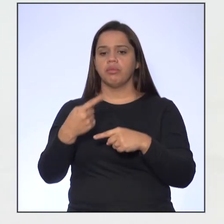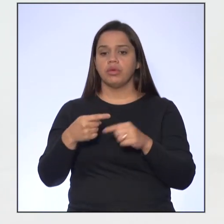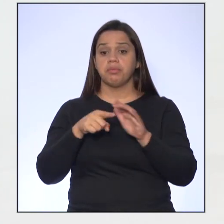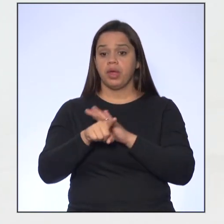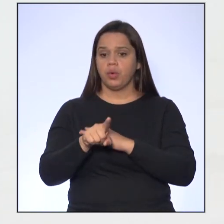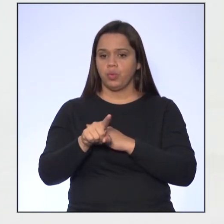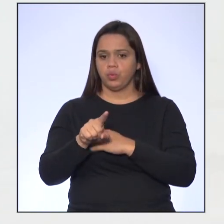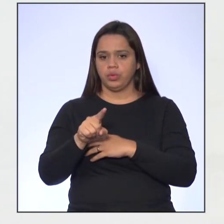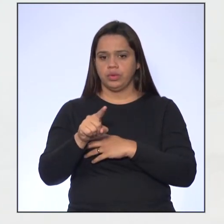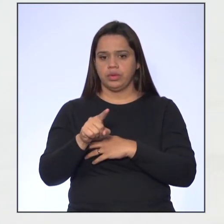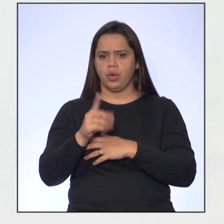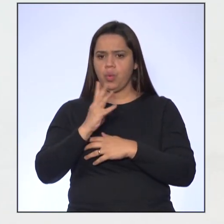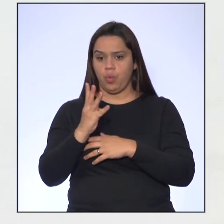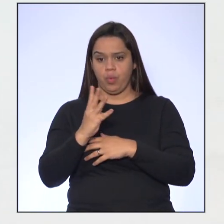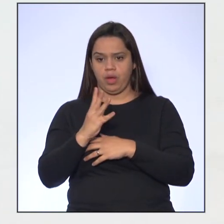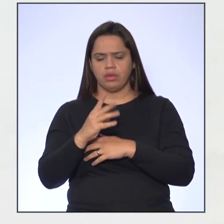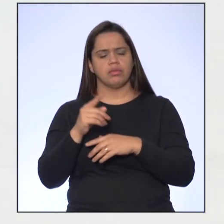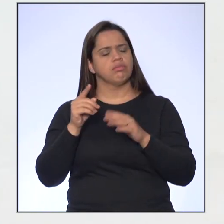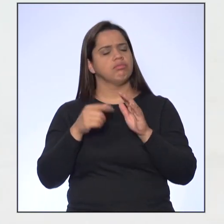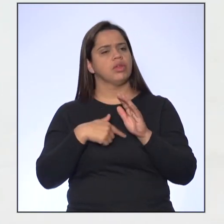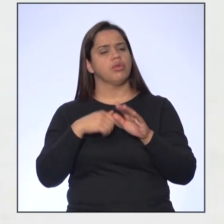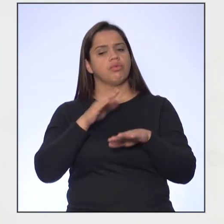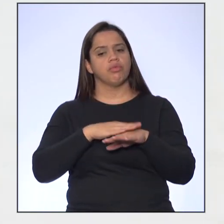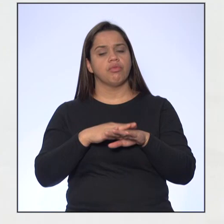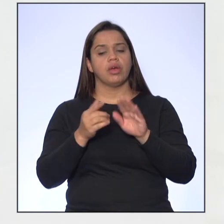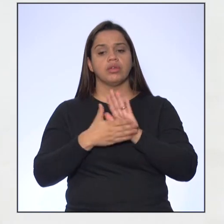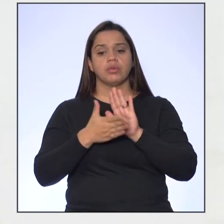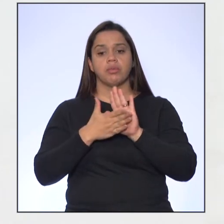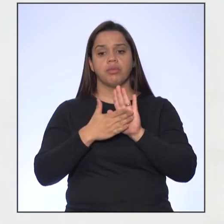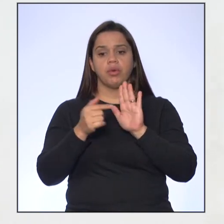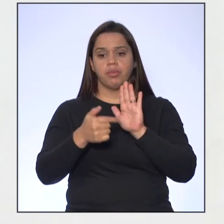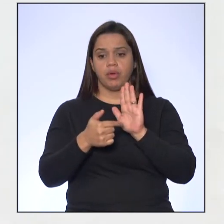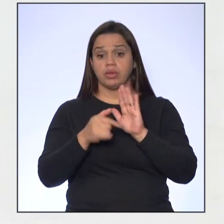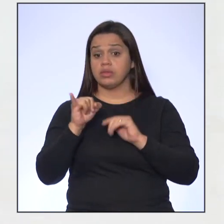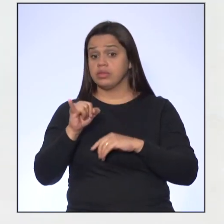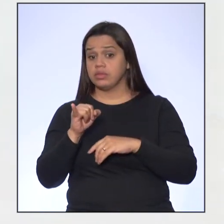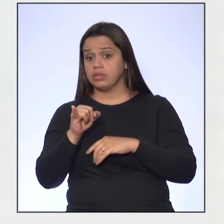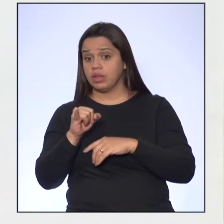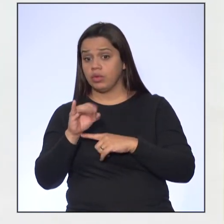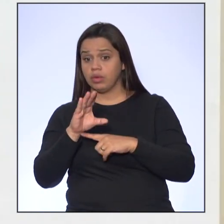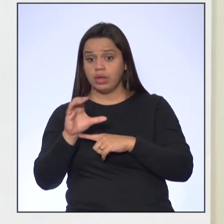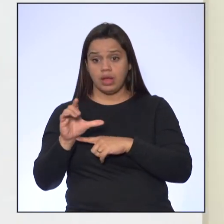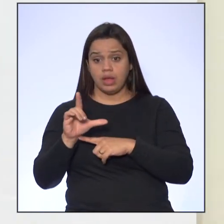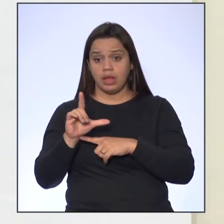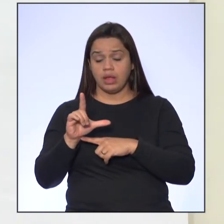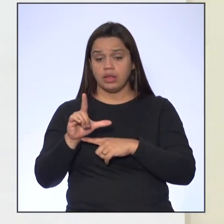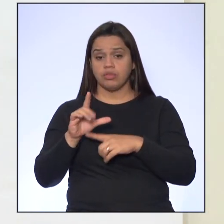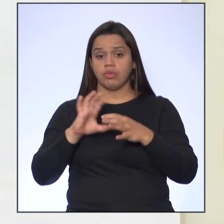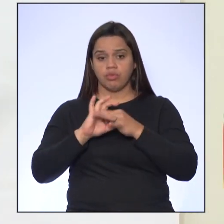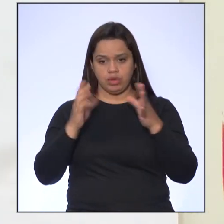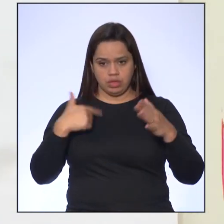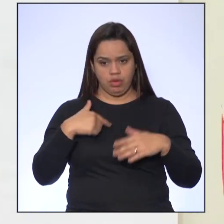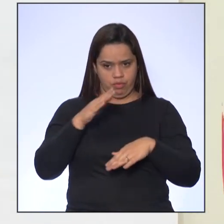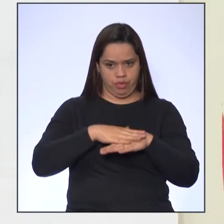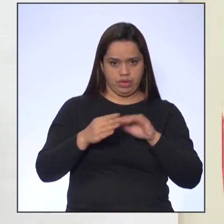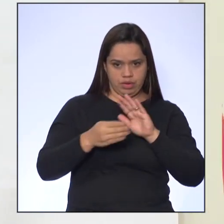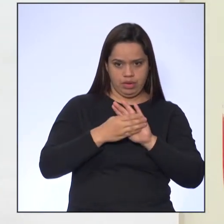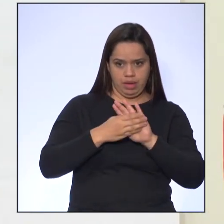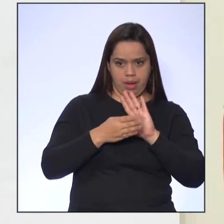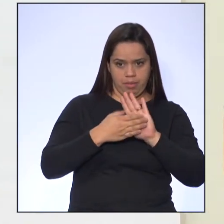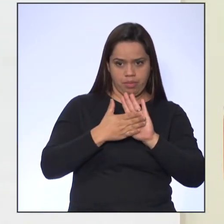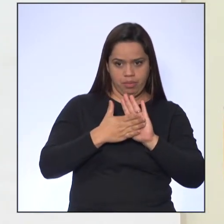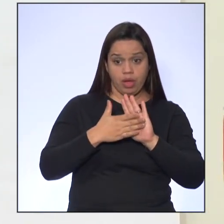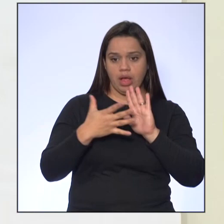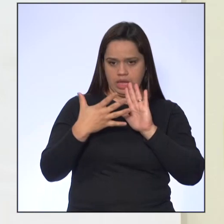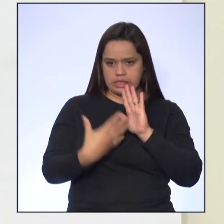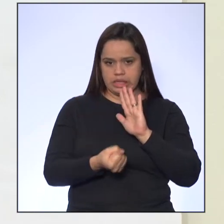pergunta. Eu realizo uma proposta. Se o cliente autorizar eu realizar a proposta, então, se ele aceitar